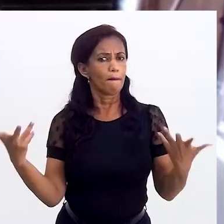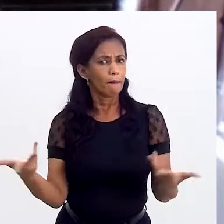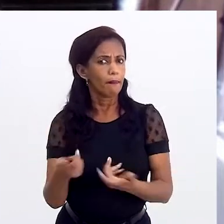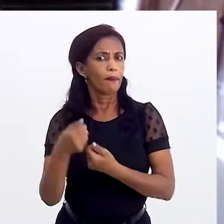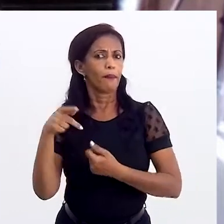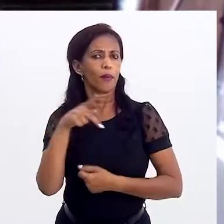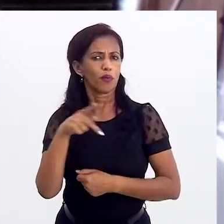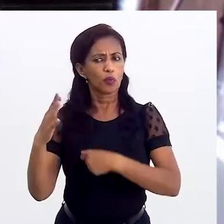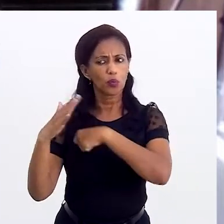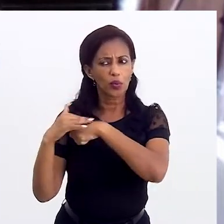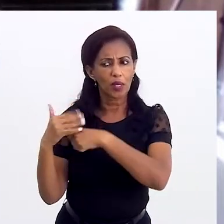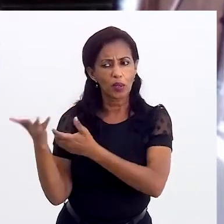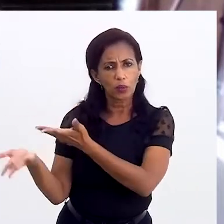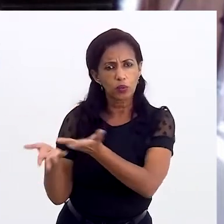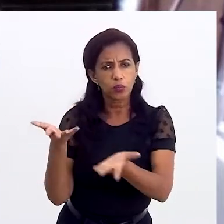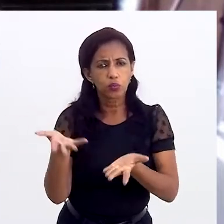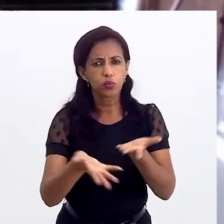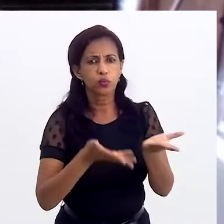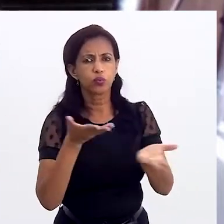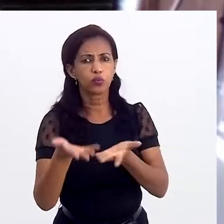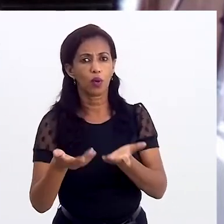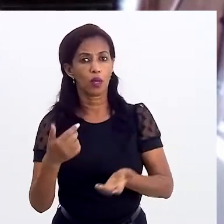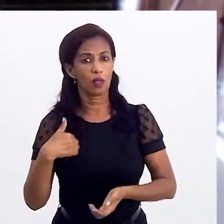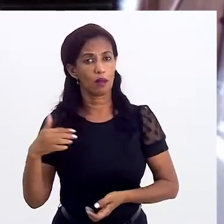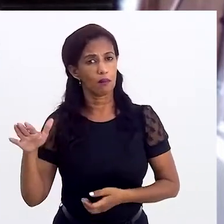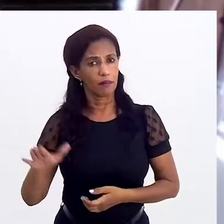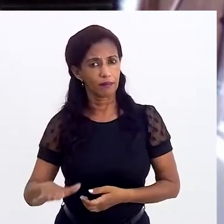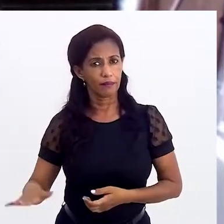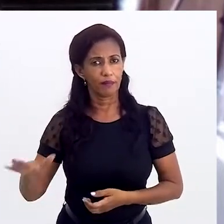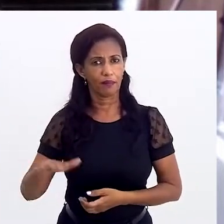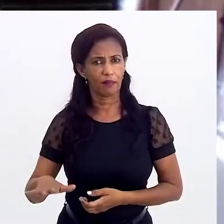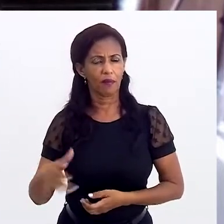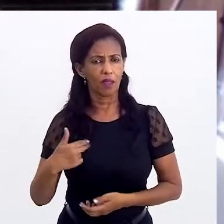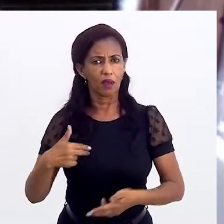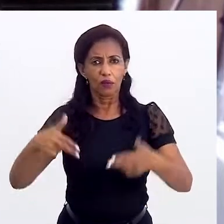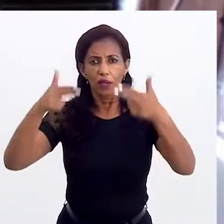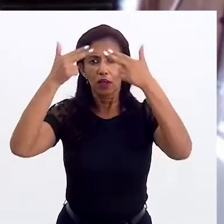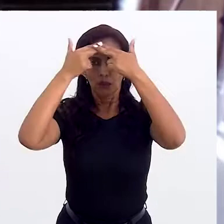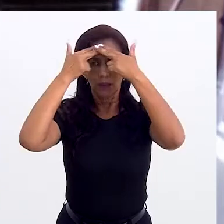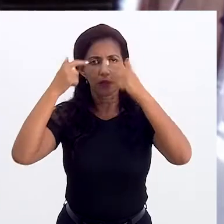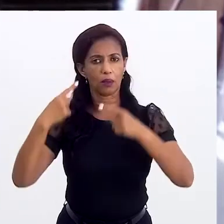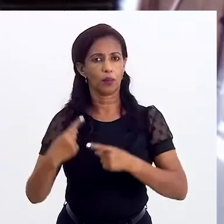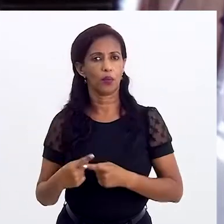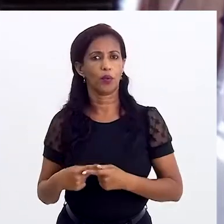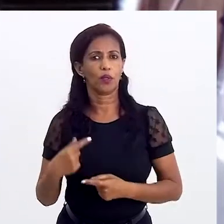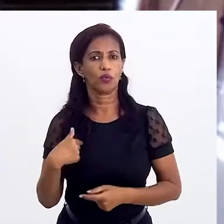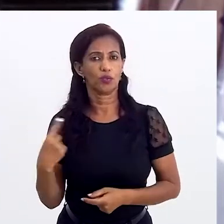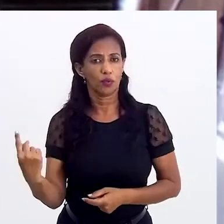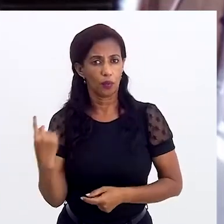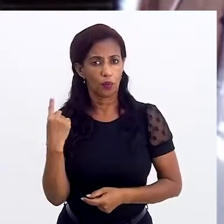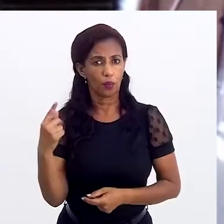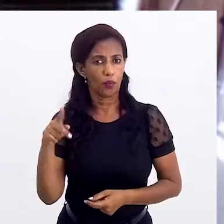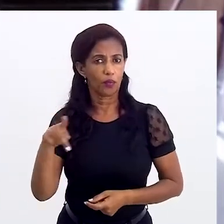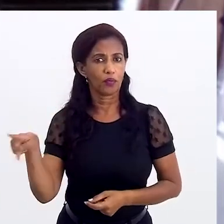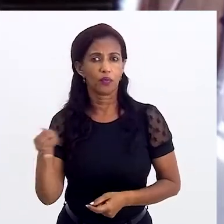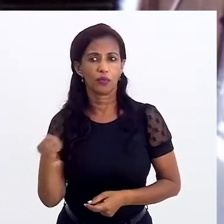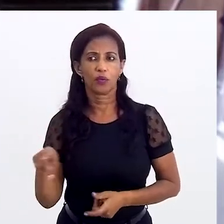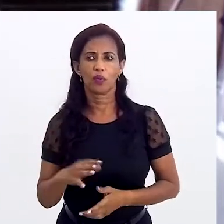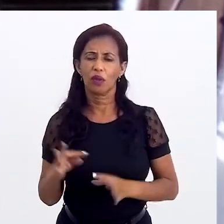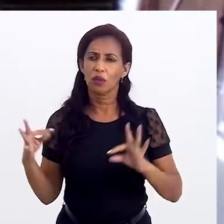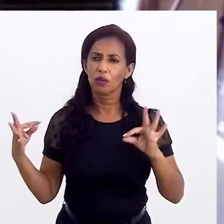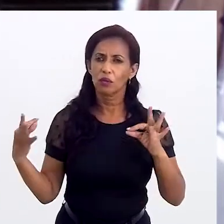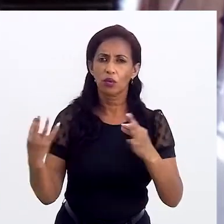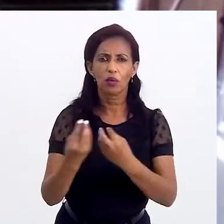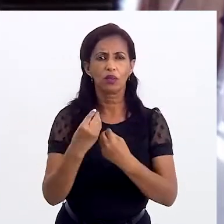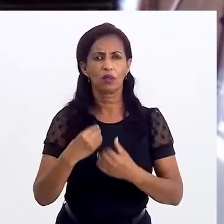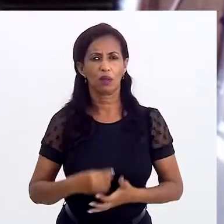excelente professora e era muito carinhosa, muito atenciosa. Na minha infância, eu fiquei muito traumatizado, porque eu tinha um professor